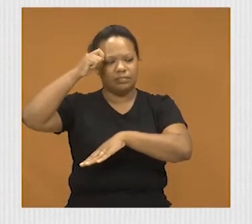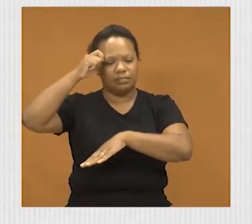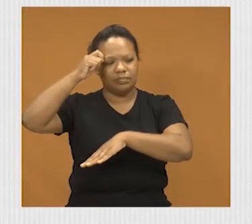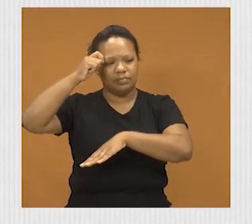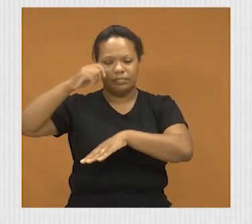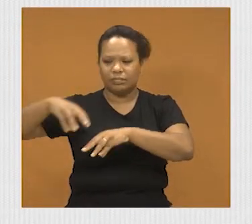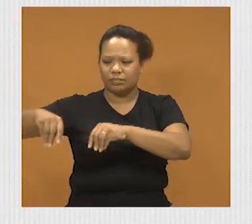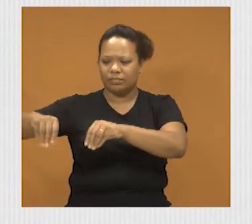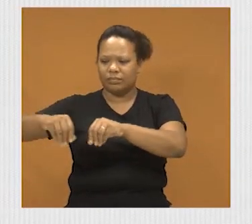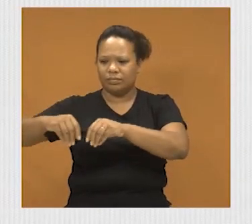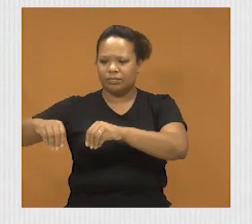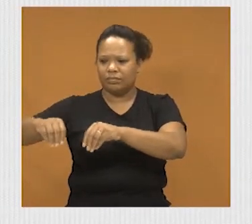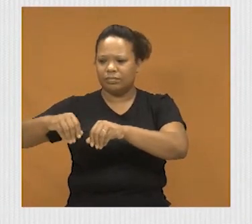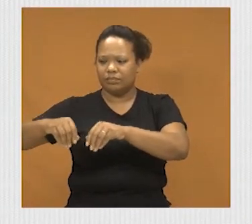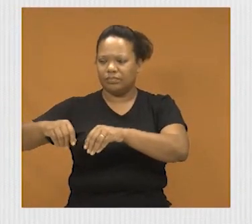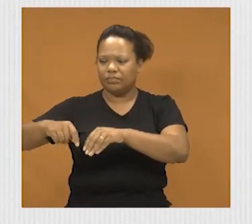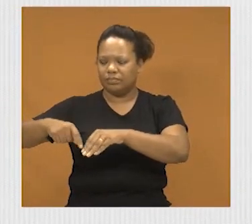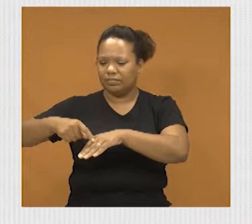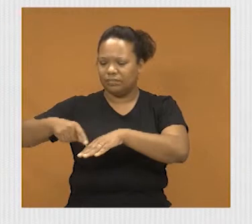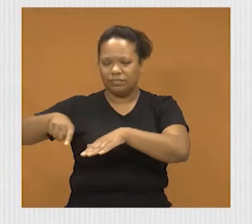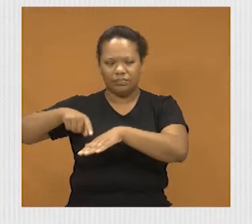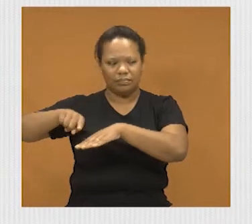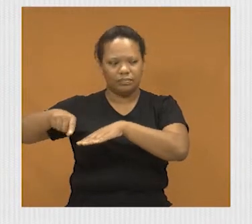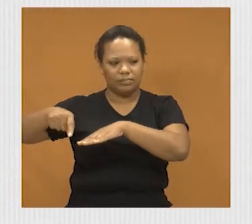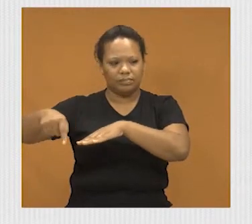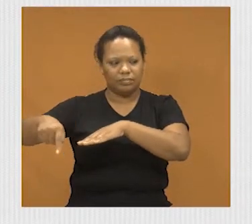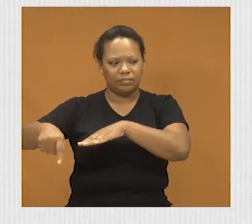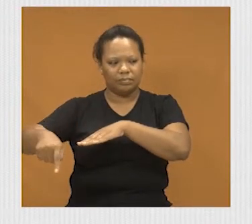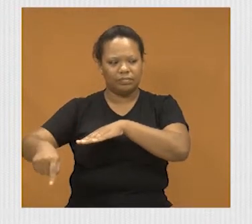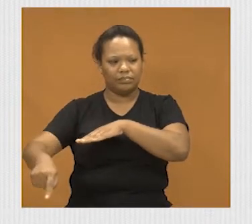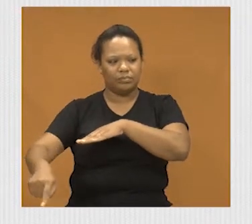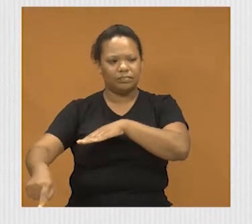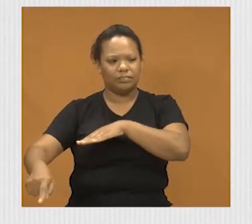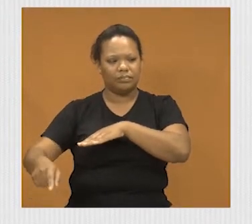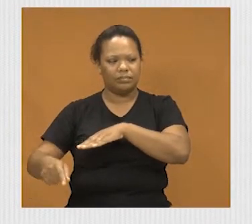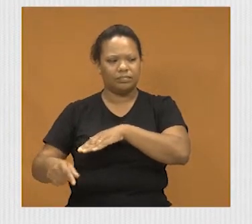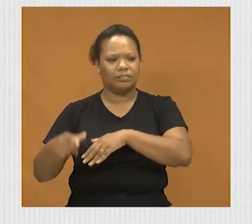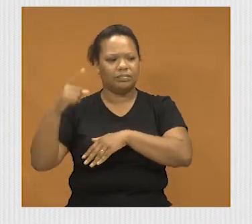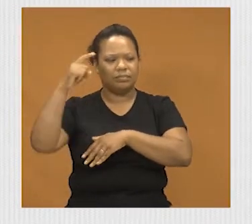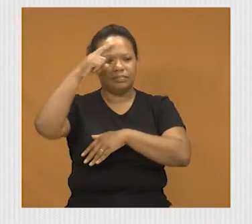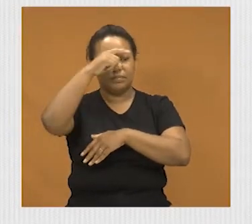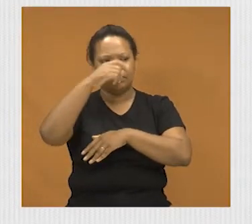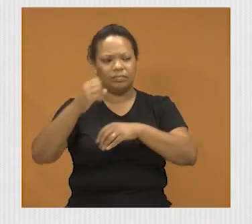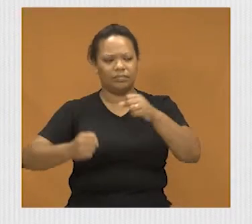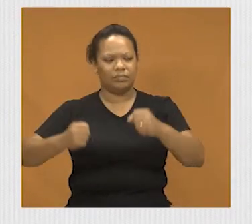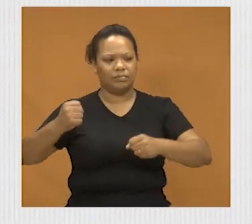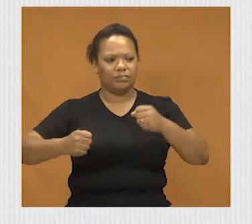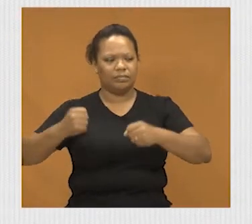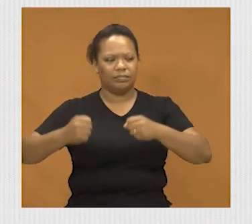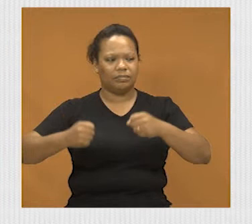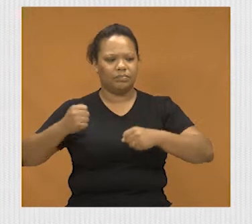onde rasga essa via e fica muito difícil o tráfego de veículos.